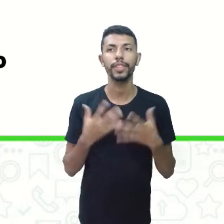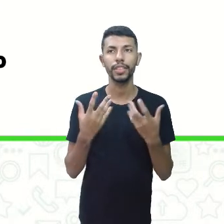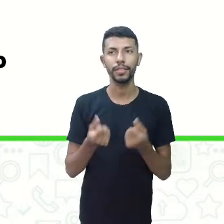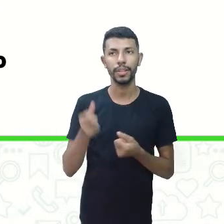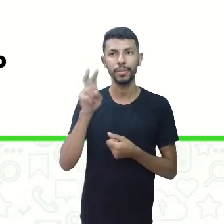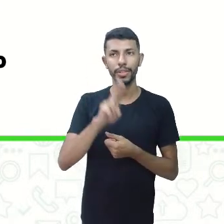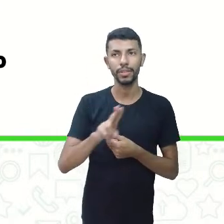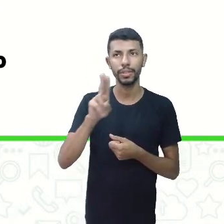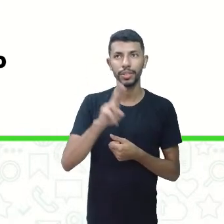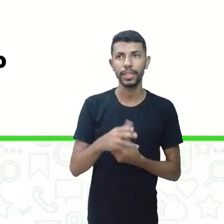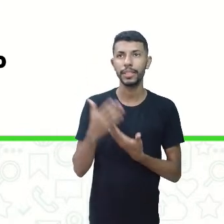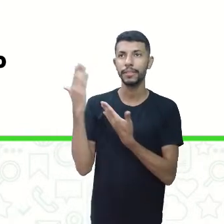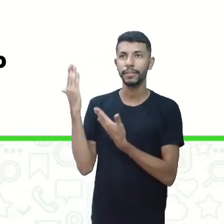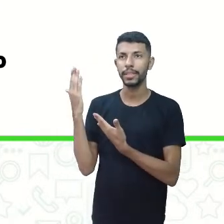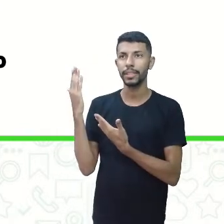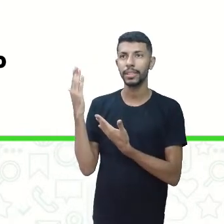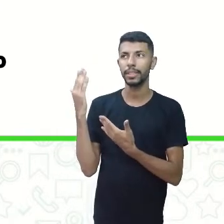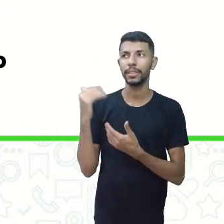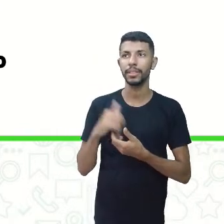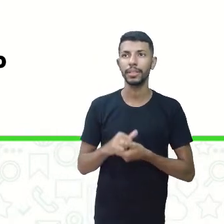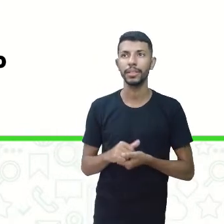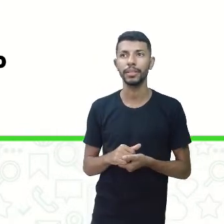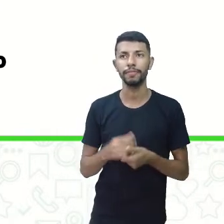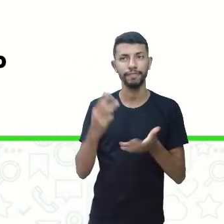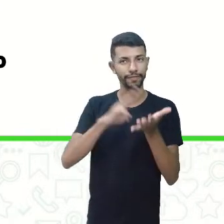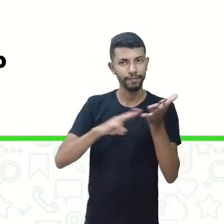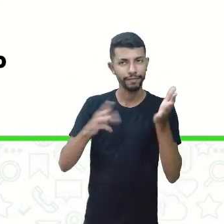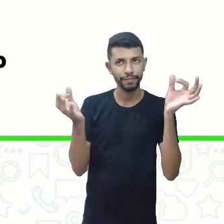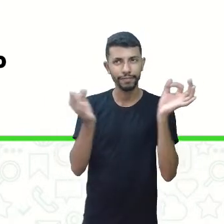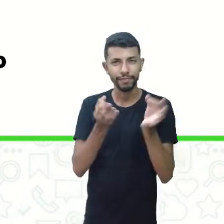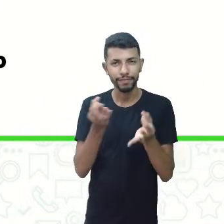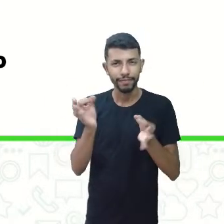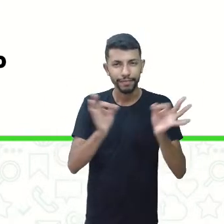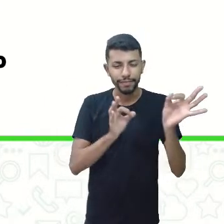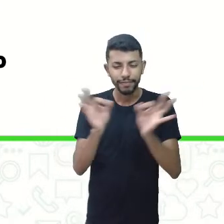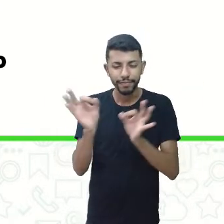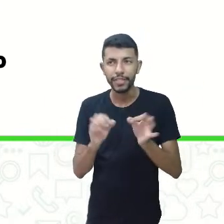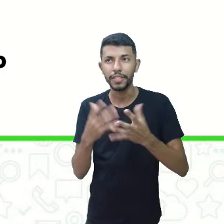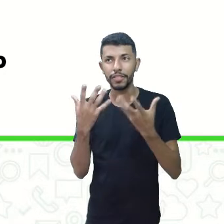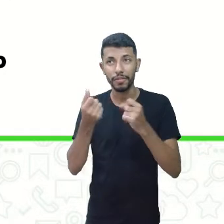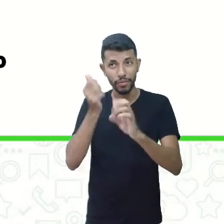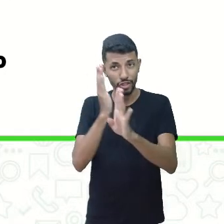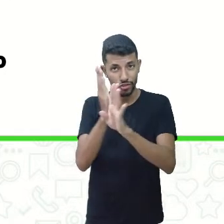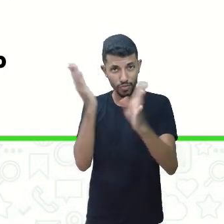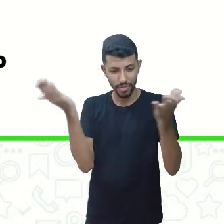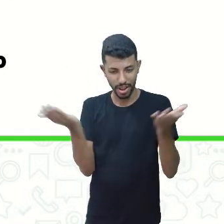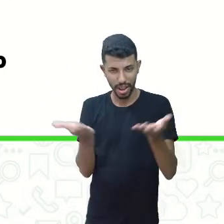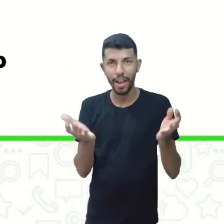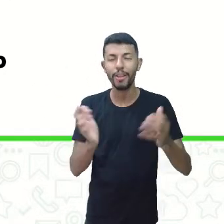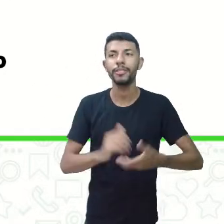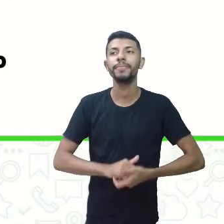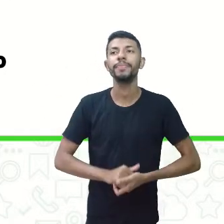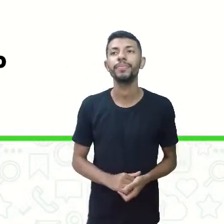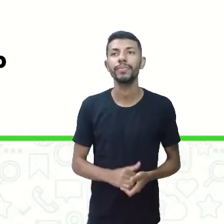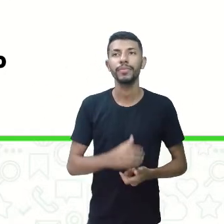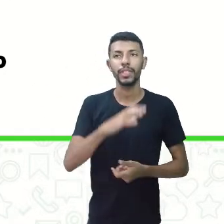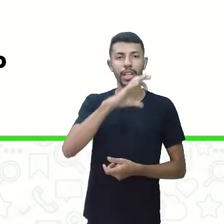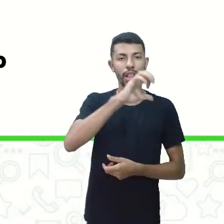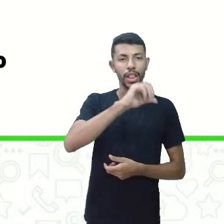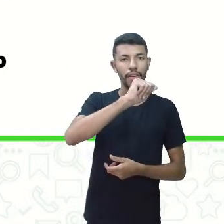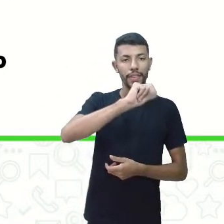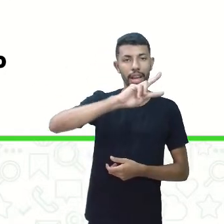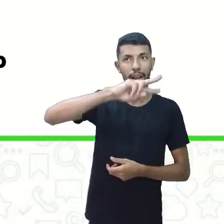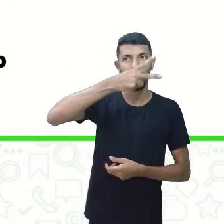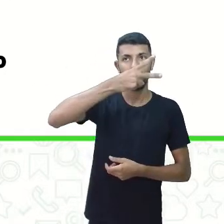ó, esse métodozinho bem arrumadinho aqui, ó. Vamos desvendar esse mistério agora. 9A ao